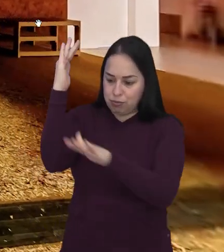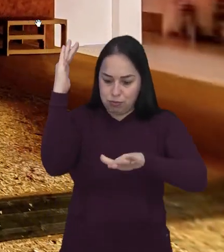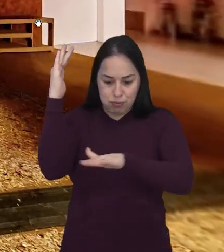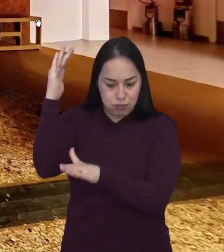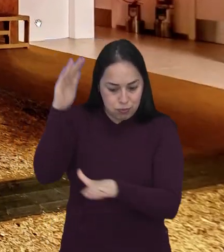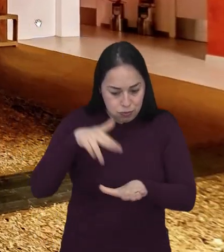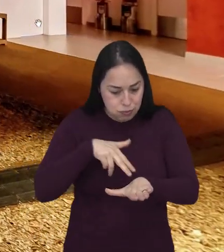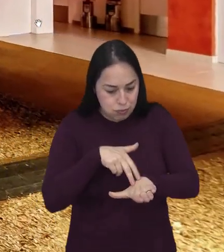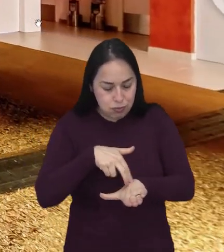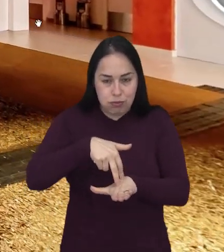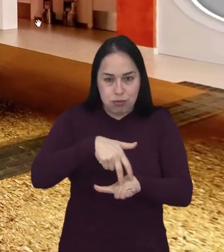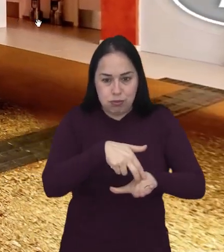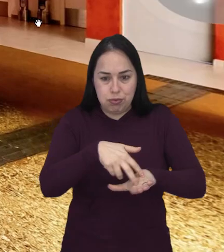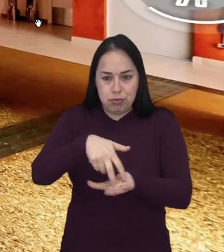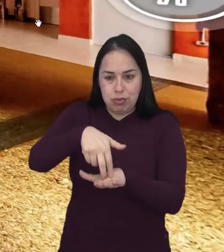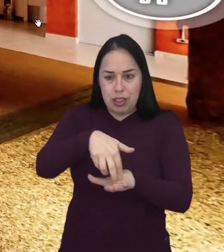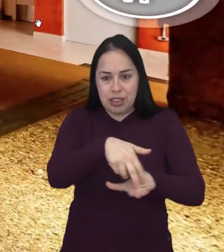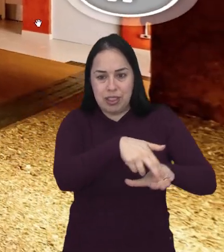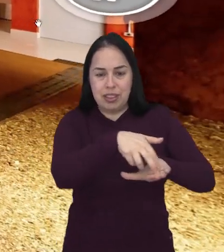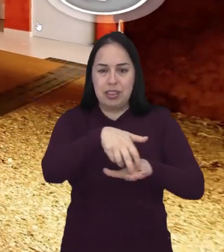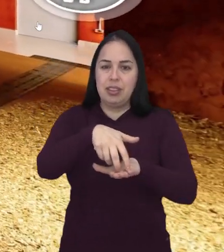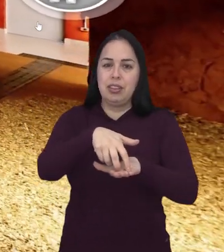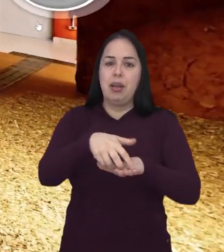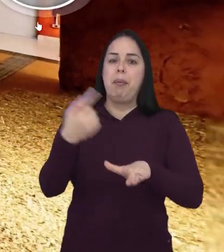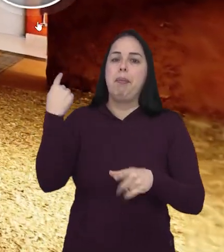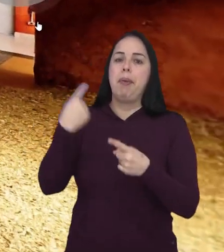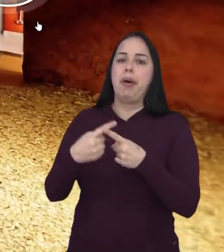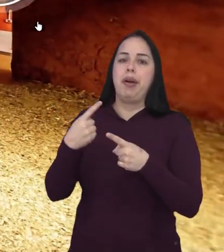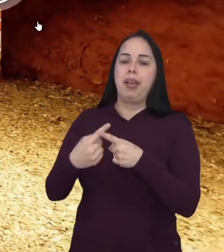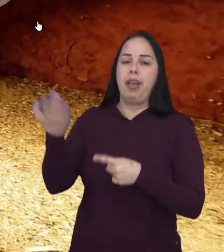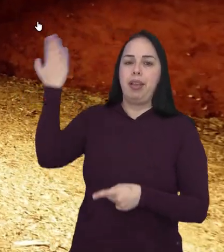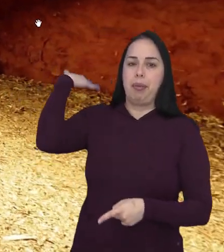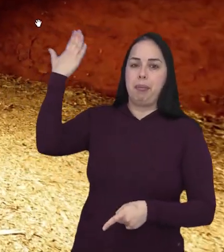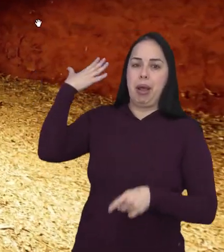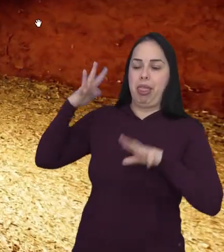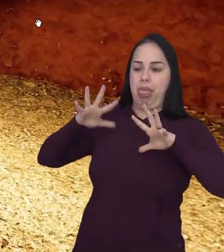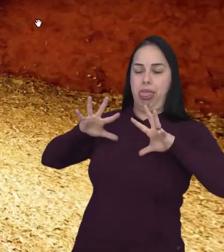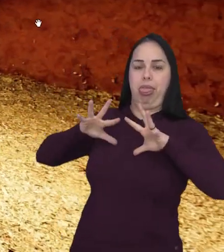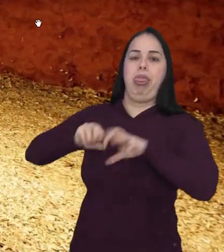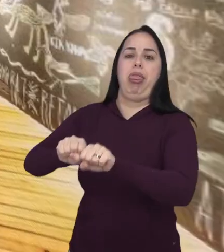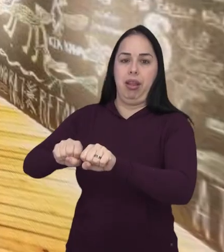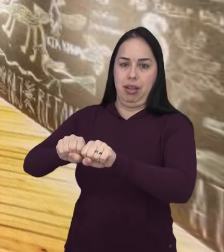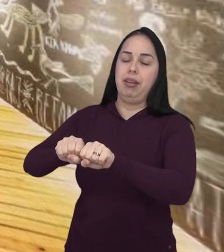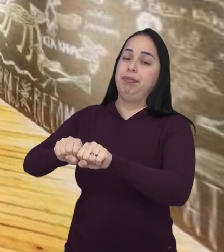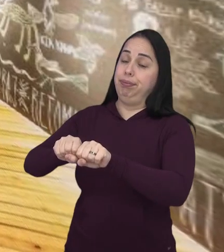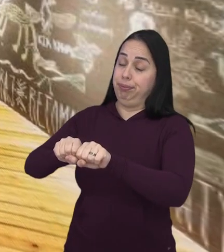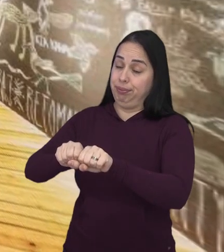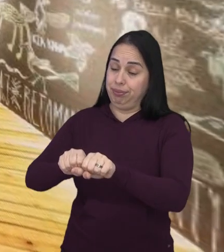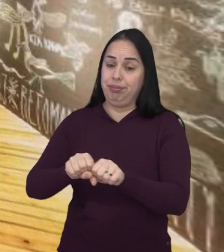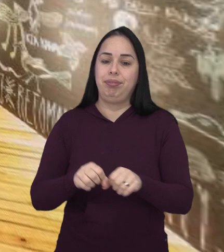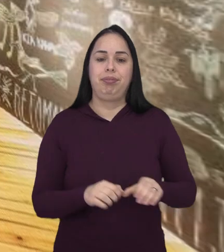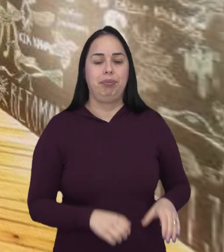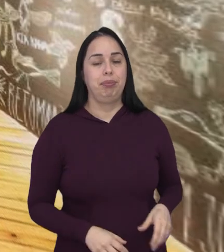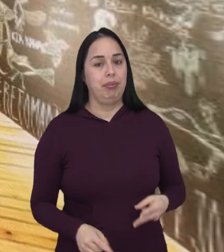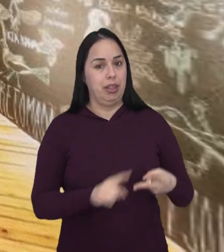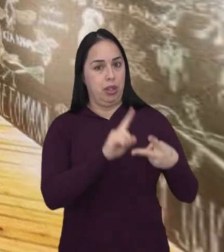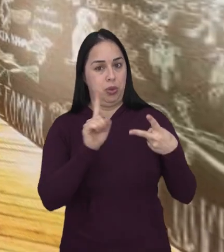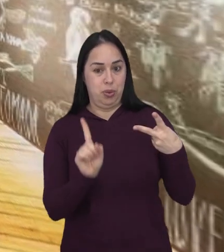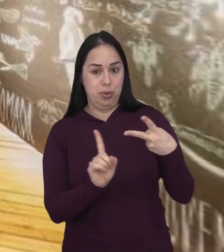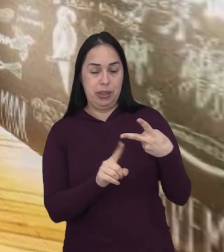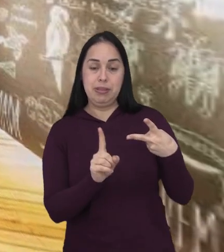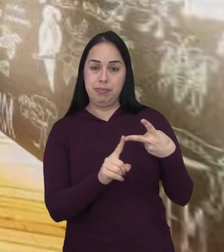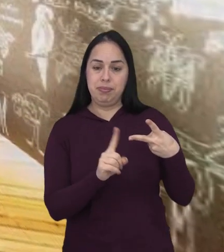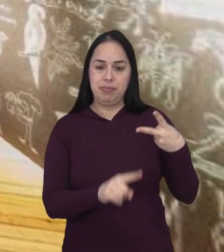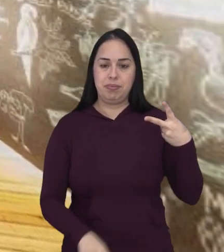meio. Árvore essa que foi derrubada pela invasão imobiliária na aldeia do Jaraguá. Já no segundo andar da